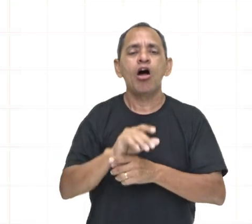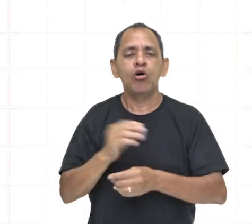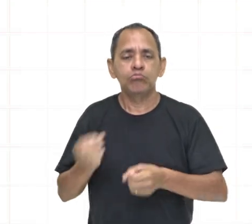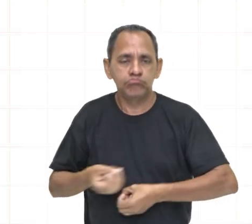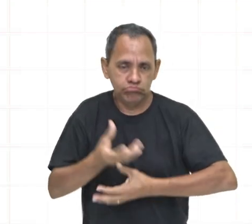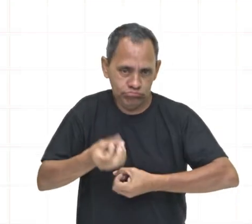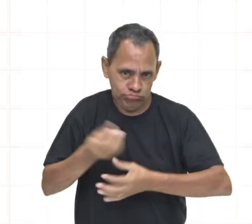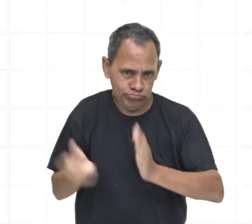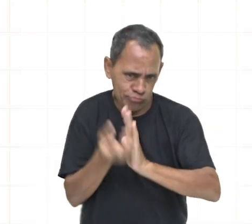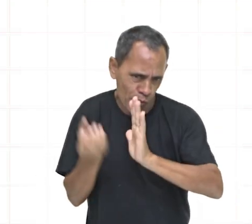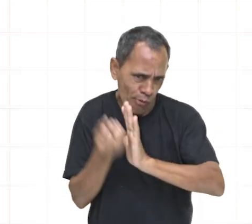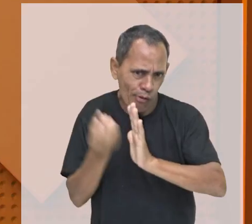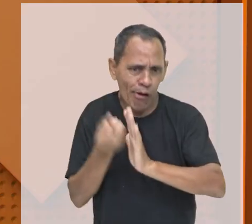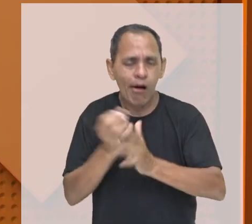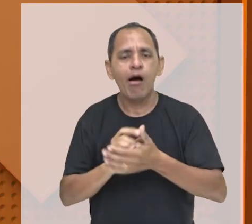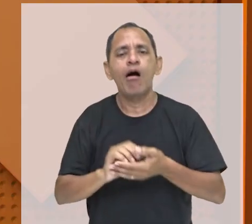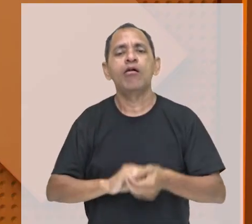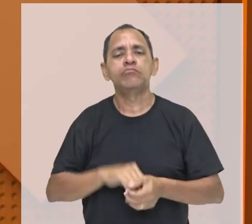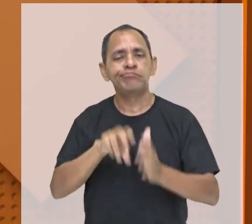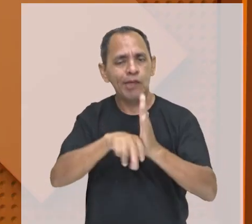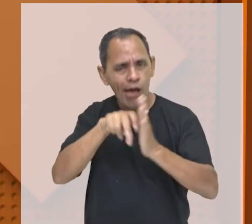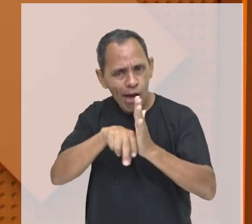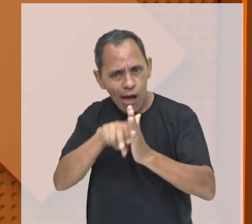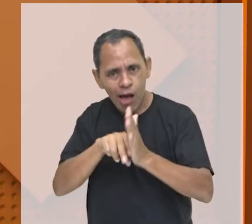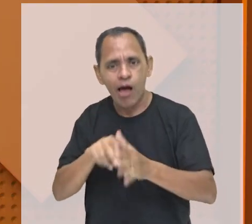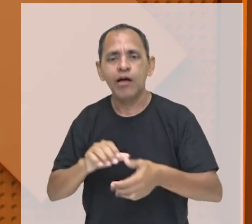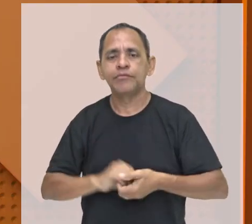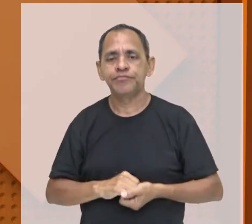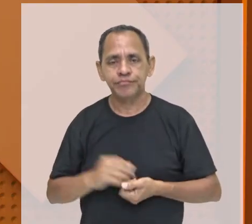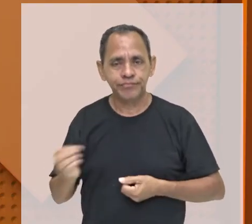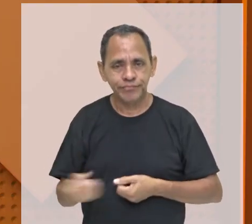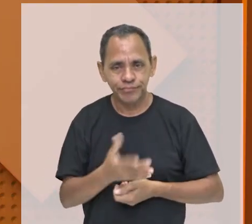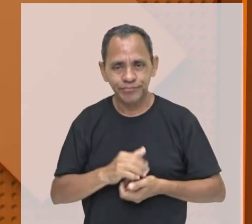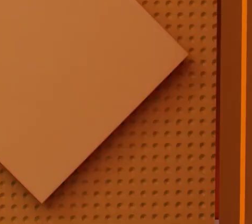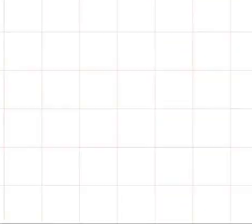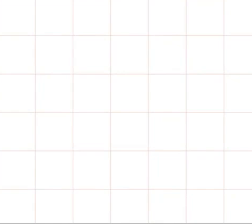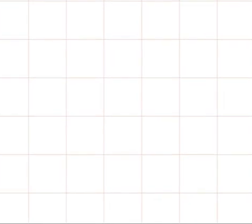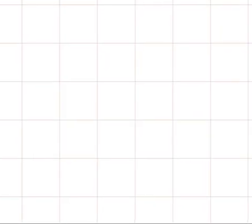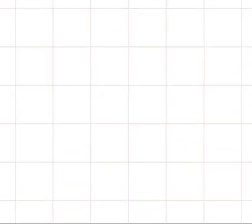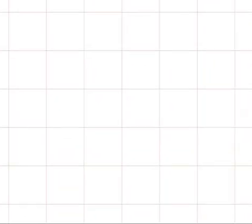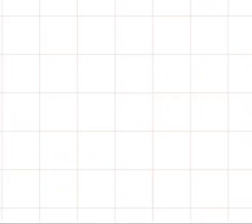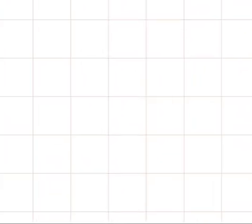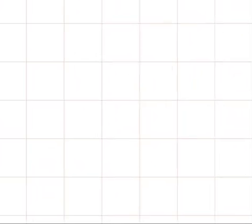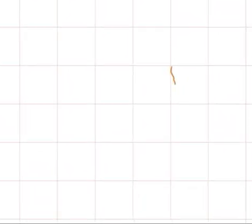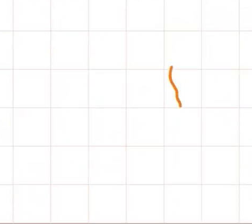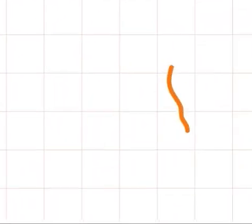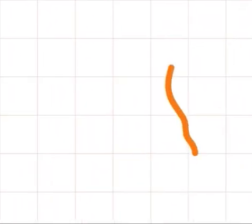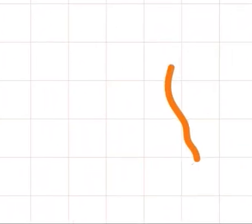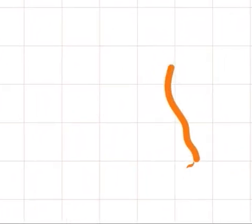ao novo rural. Então, vamos agora para o momento da nossa aula.